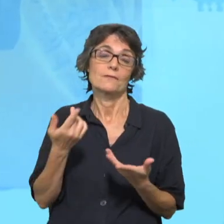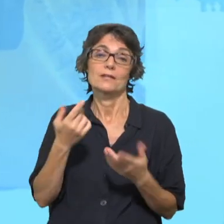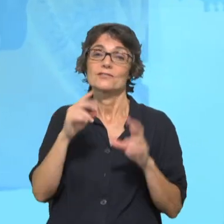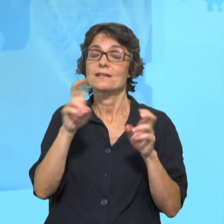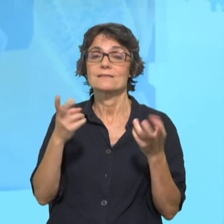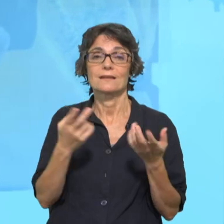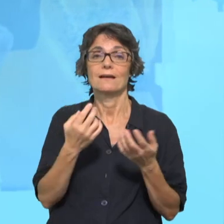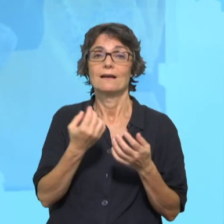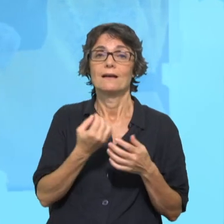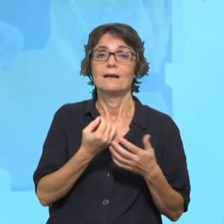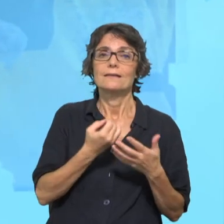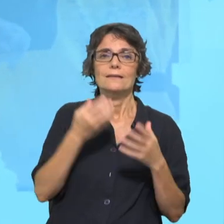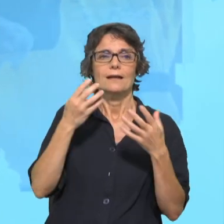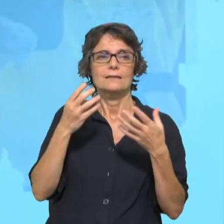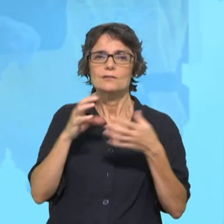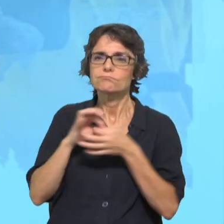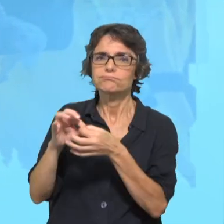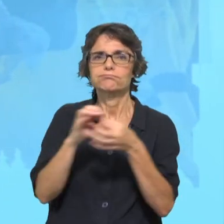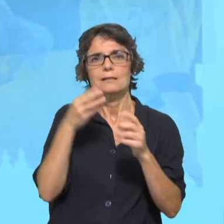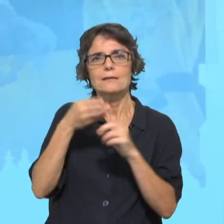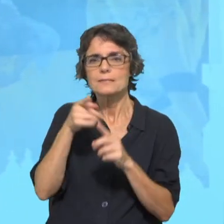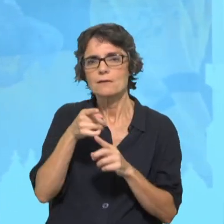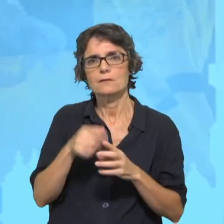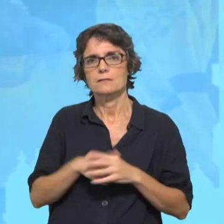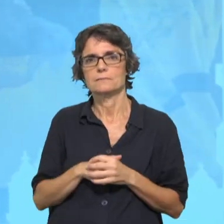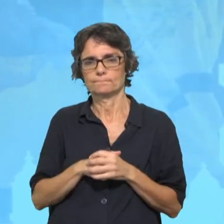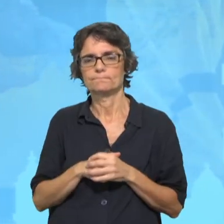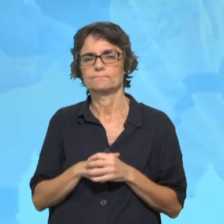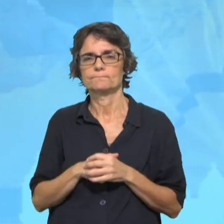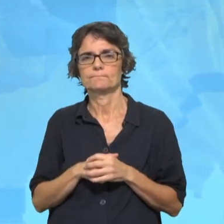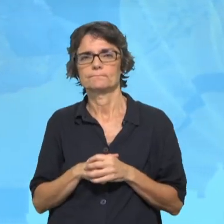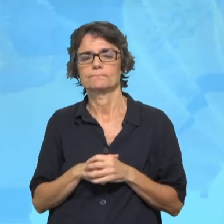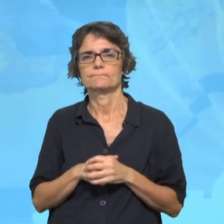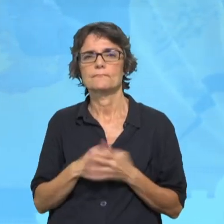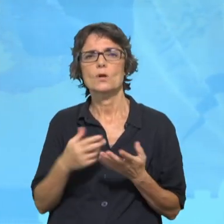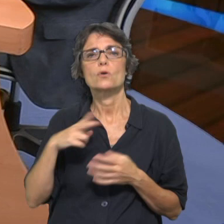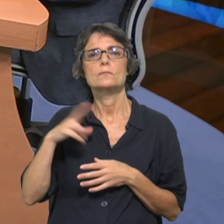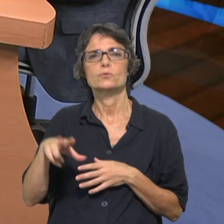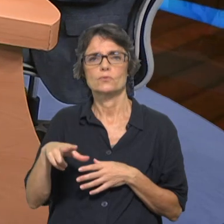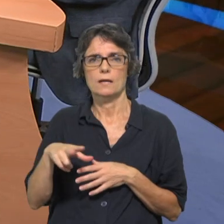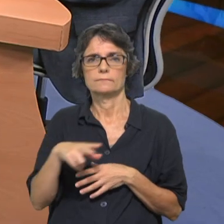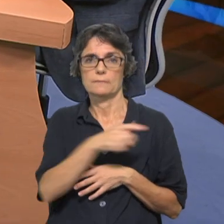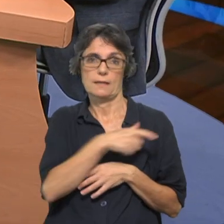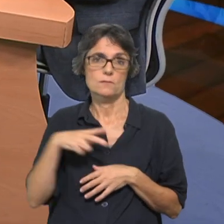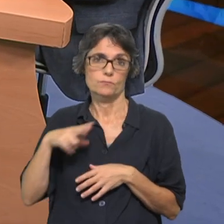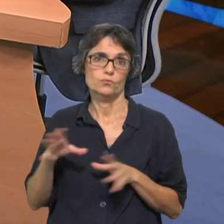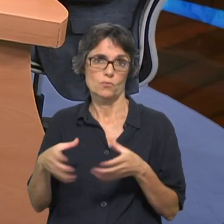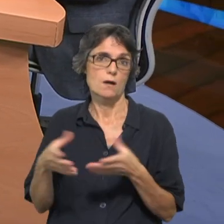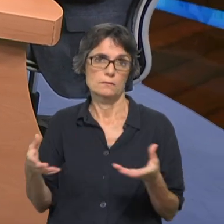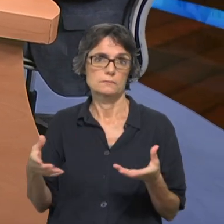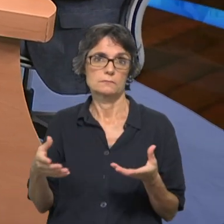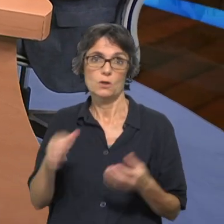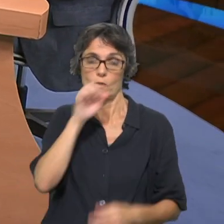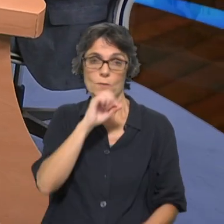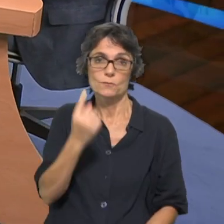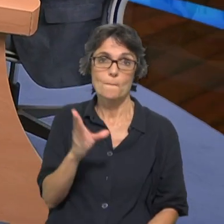facto, estes trabalhos. Um último dado sobre a presença de Portugal no Sínodo. Temos mais um bispo.